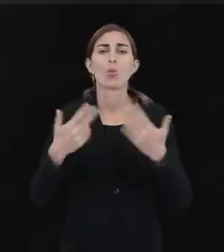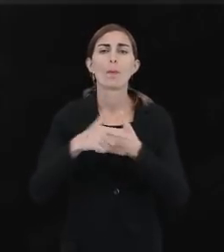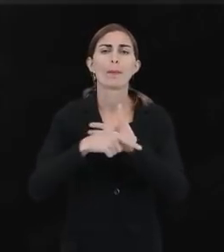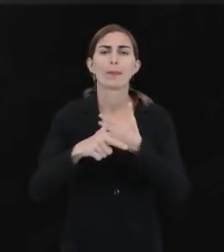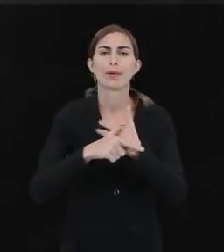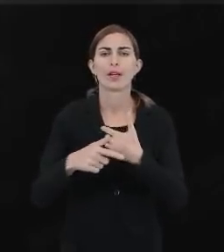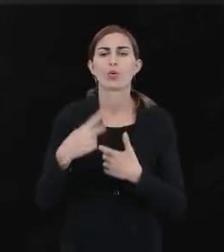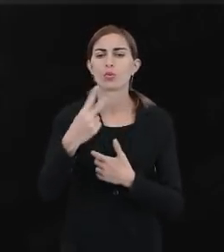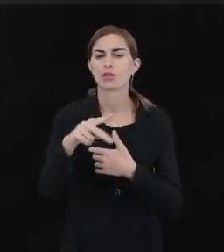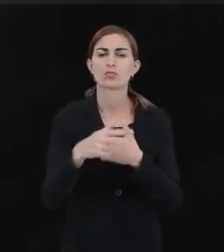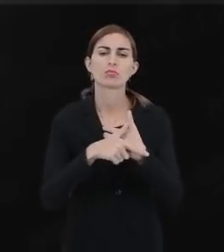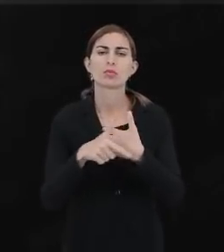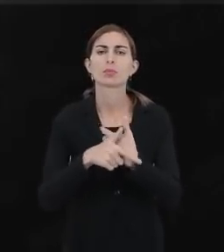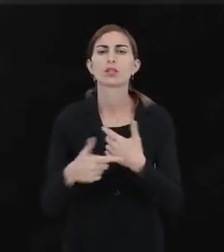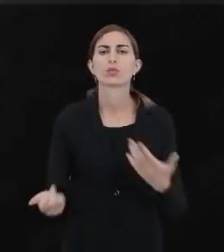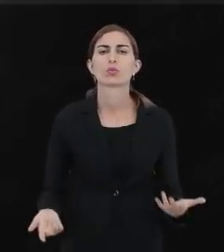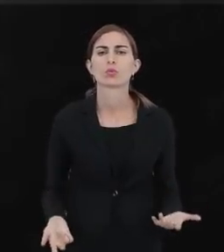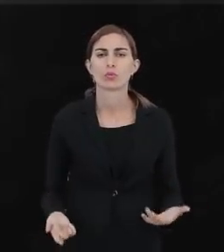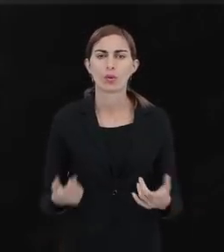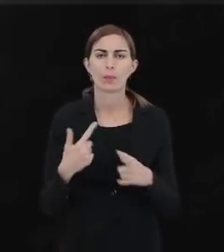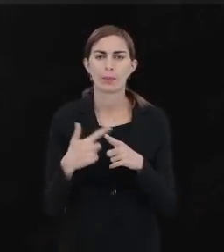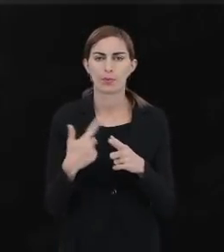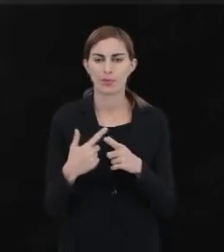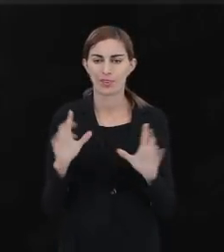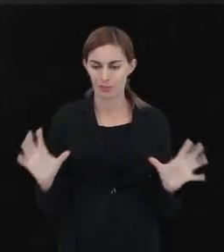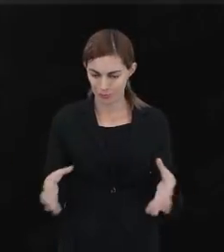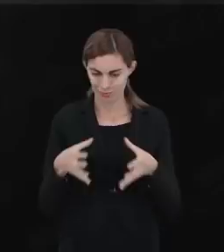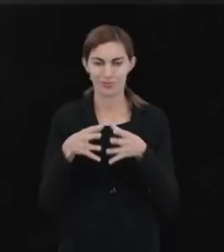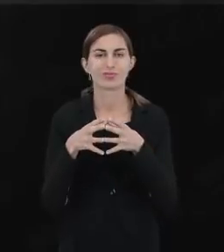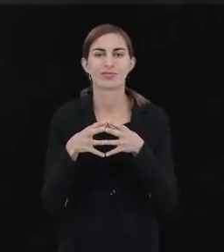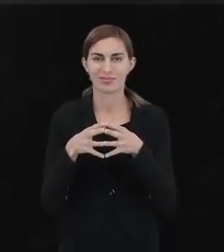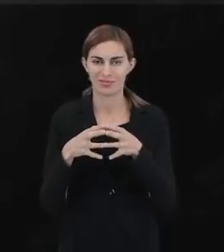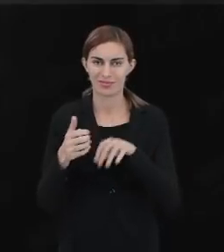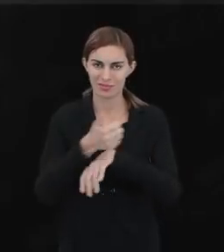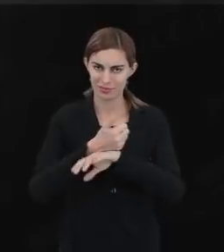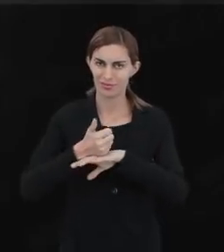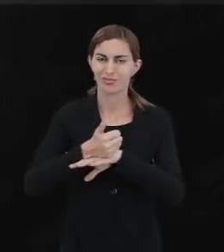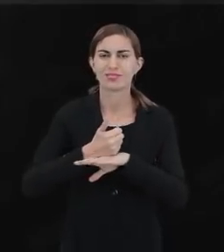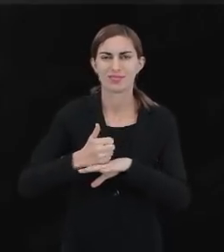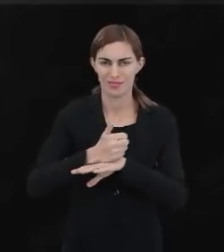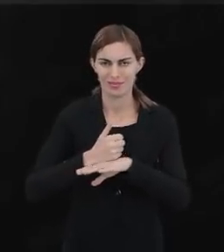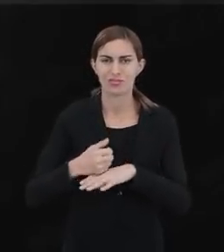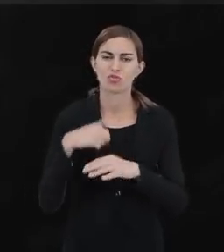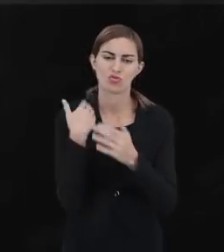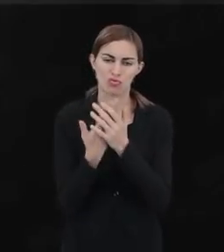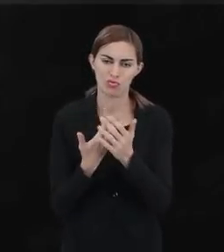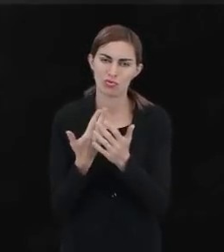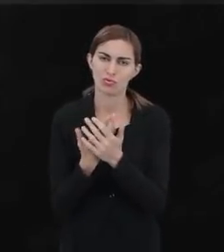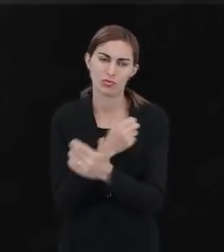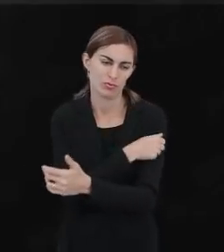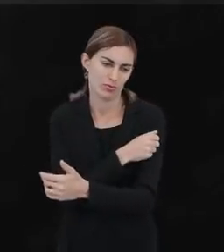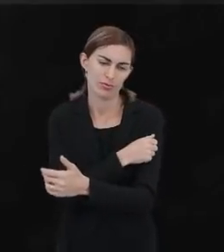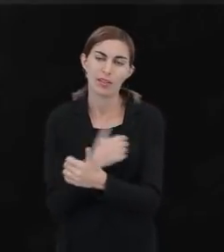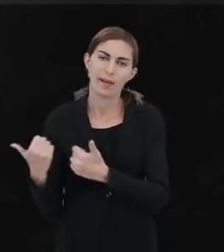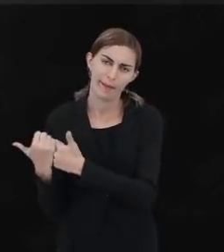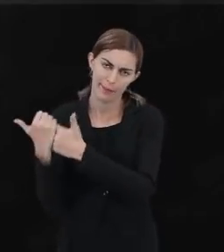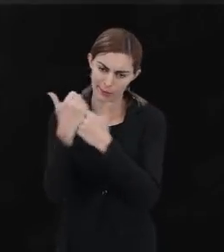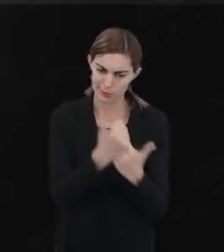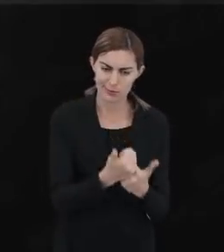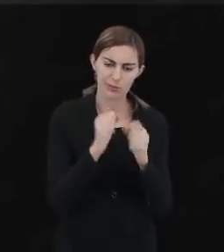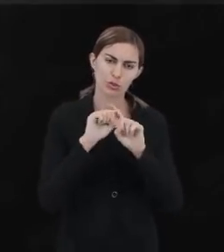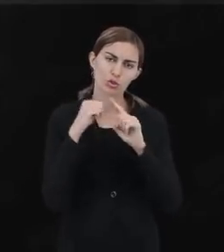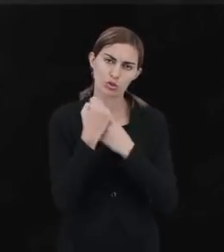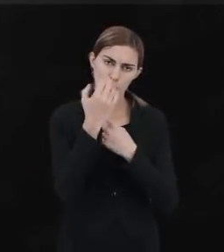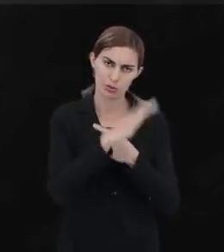papel porque aquele conjunto de profissionais e de estudantes e de representação da sociedade